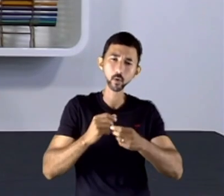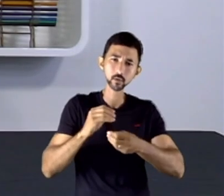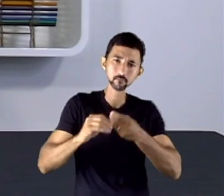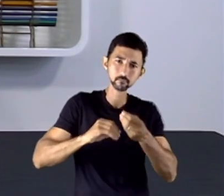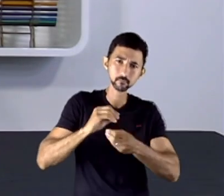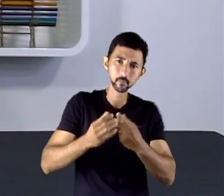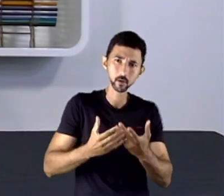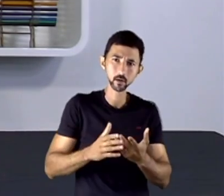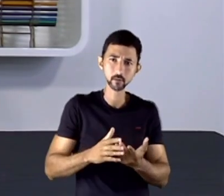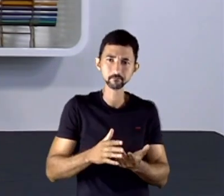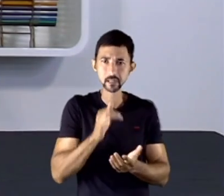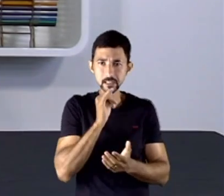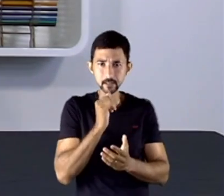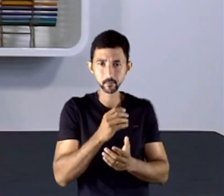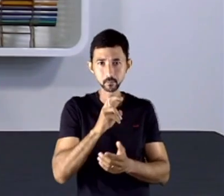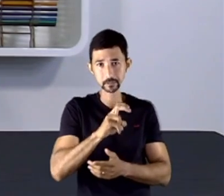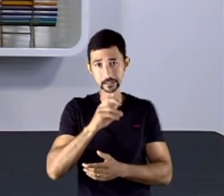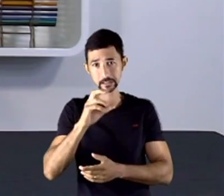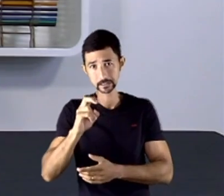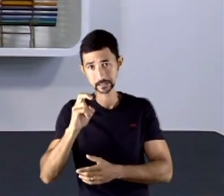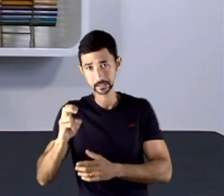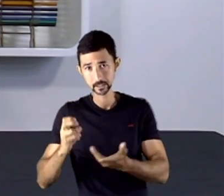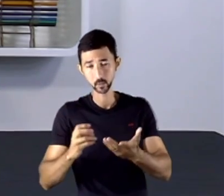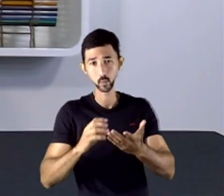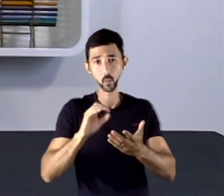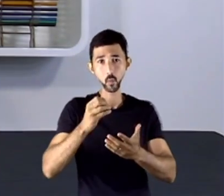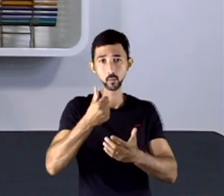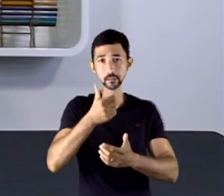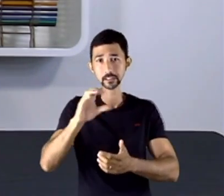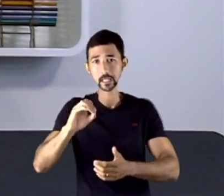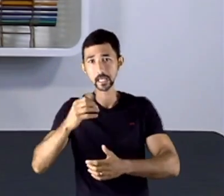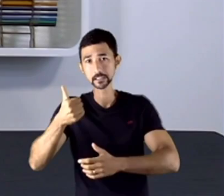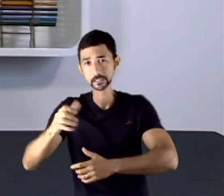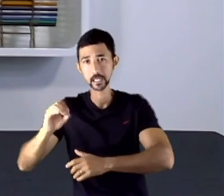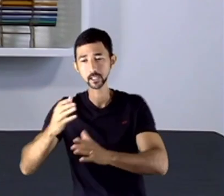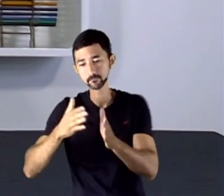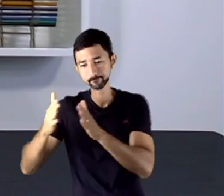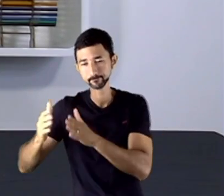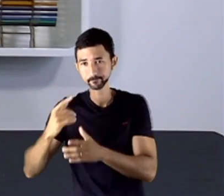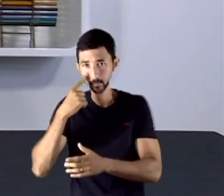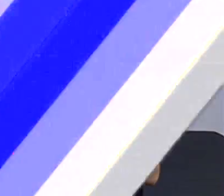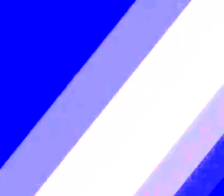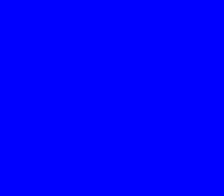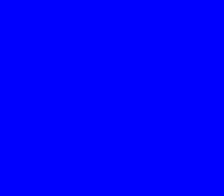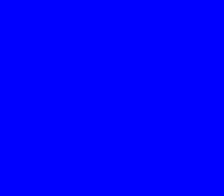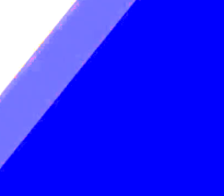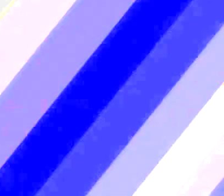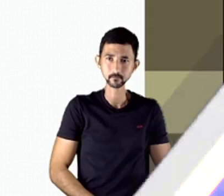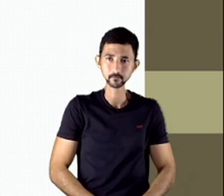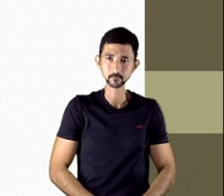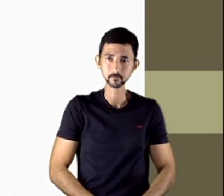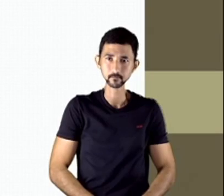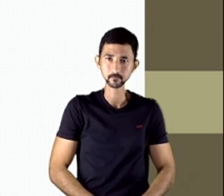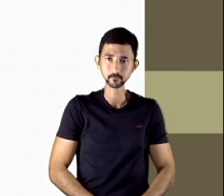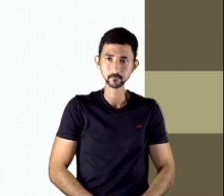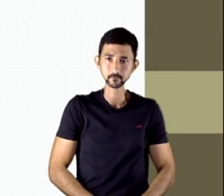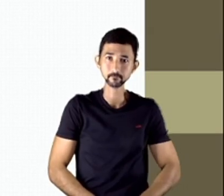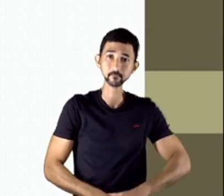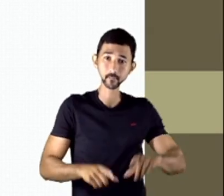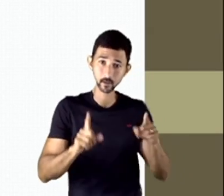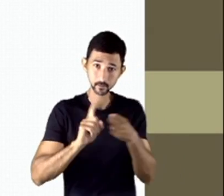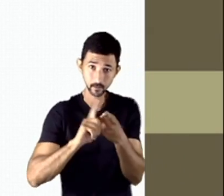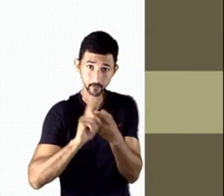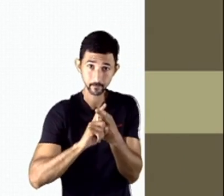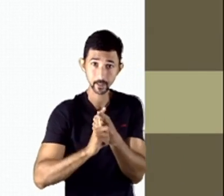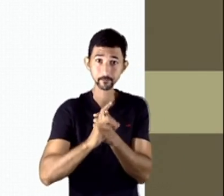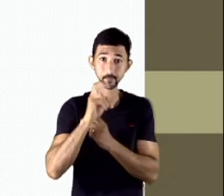embalar de 5 em 5 ou de 10 em 10. Beleza? Bora lá para a tela. Assim como o 2 e o